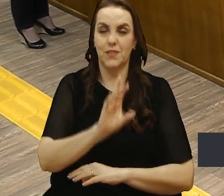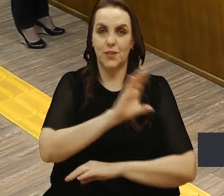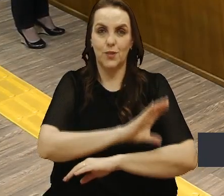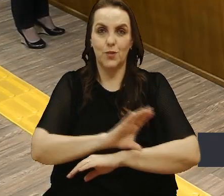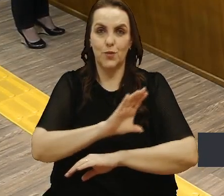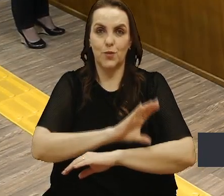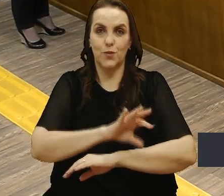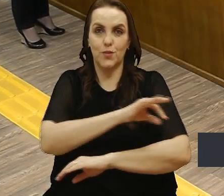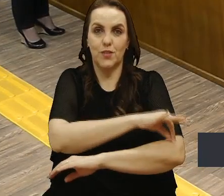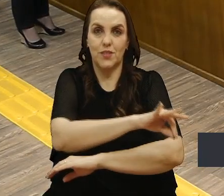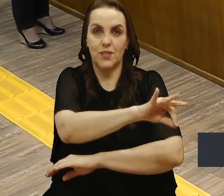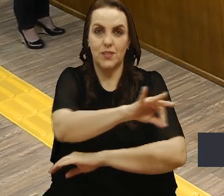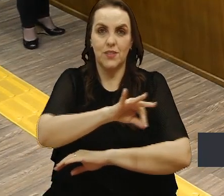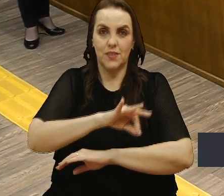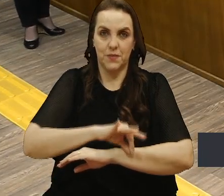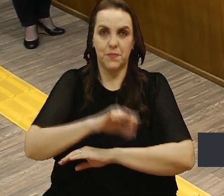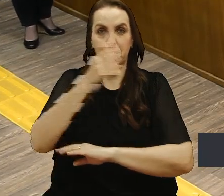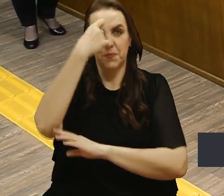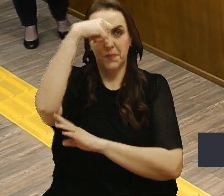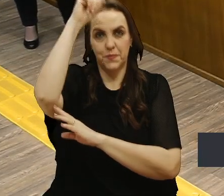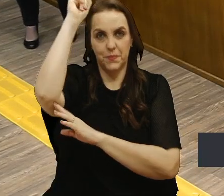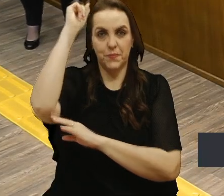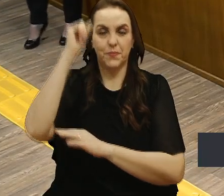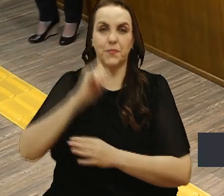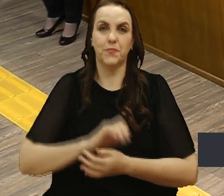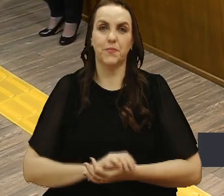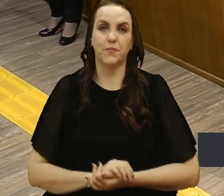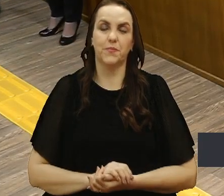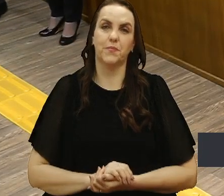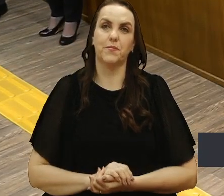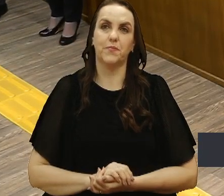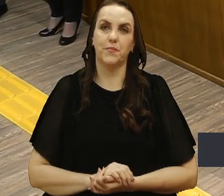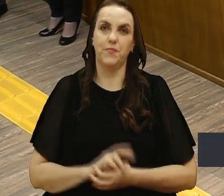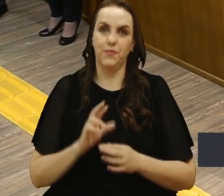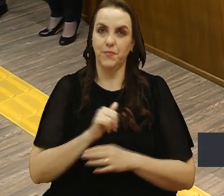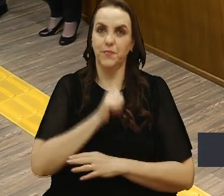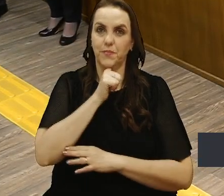curso de Arquitetura e Urbanismo da Universidade de Caxias do Sul. A sessão está suspensa.